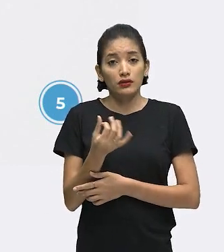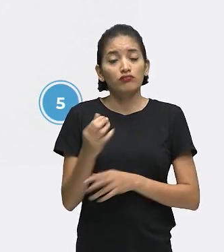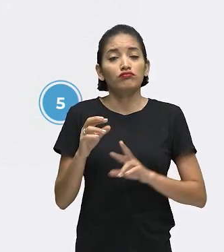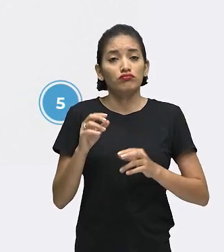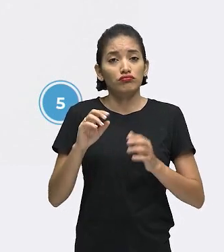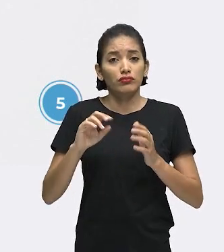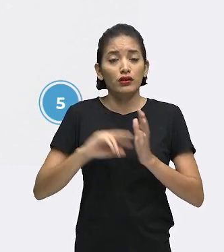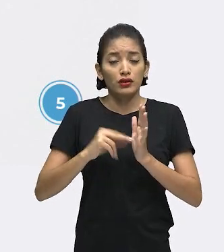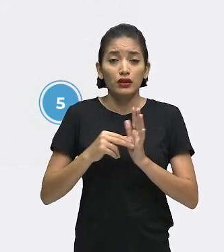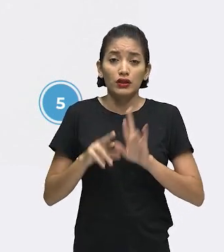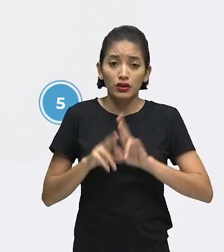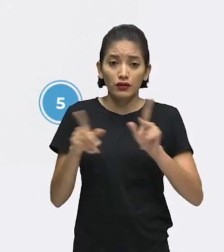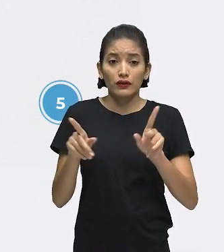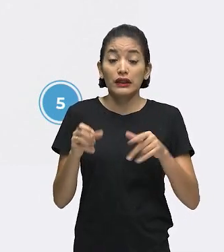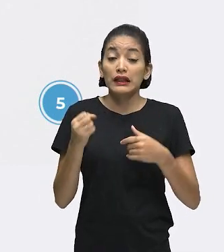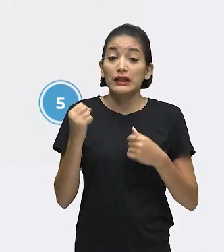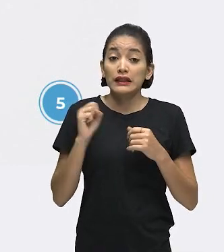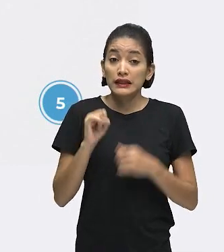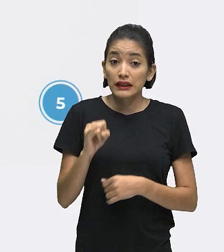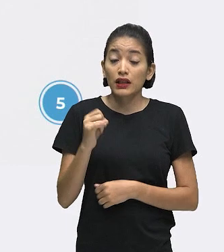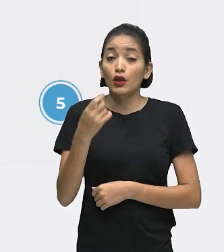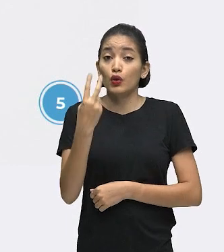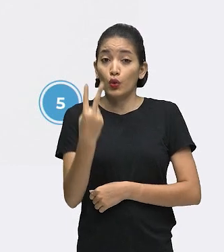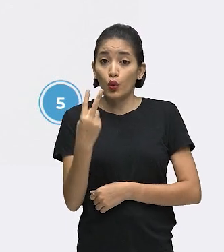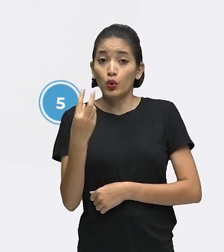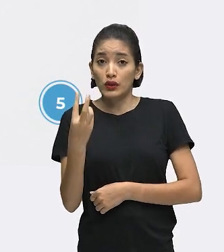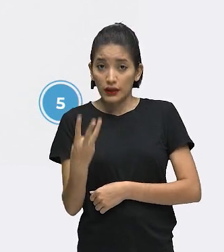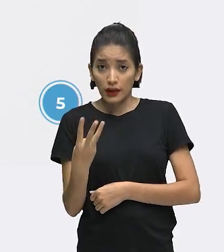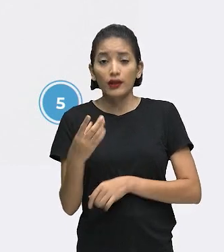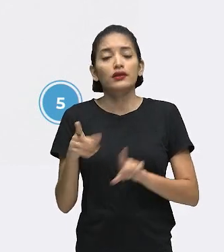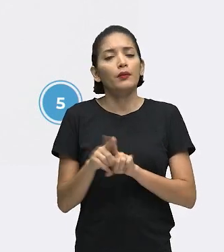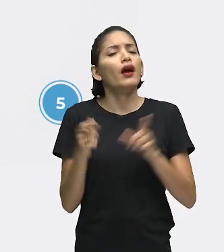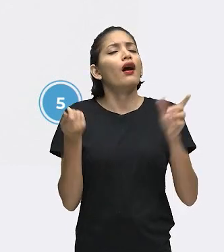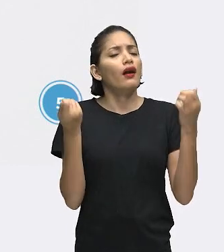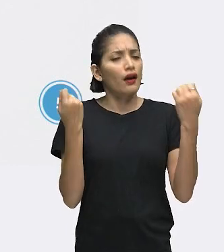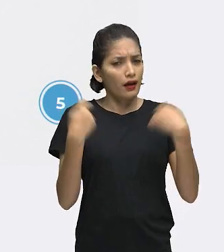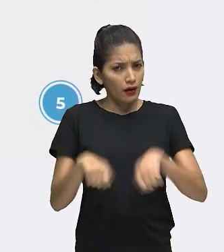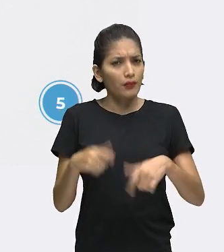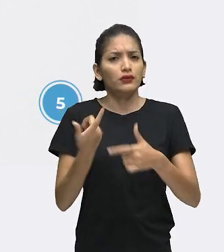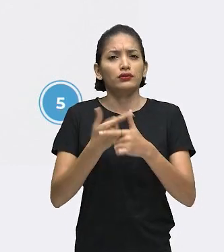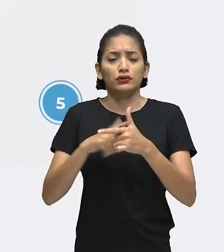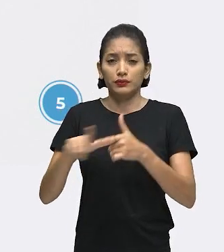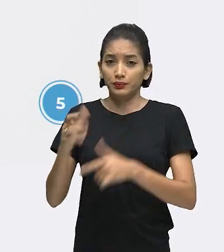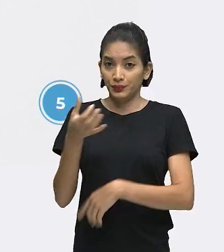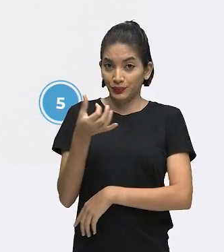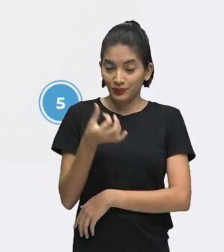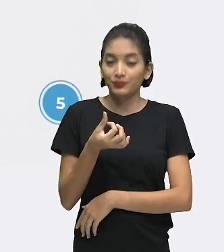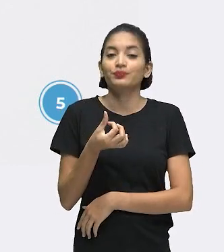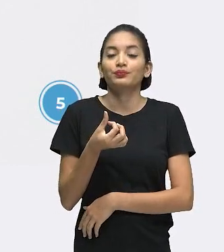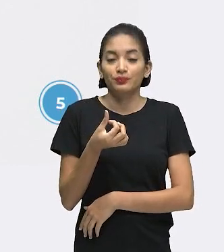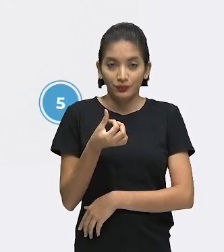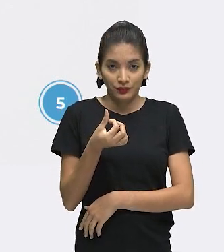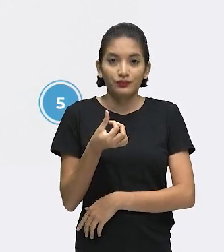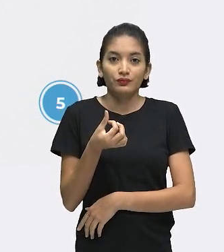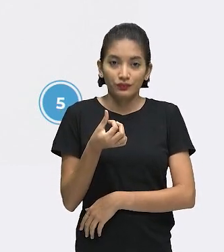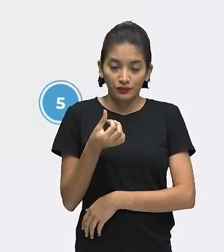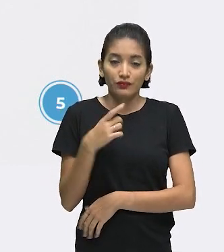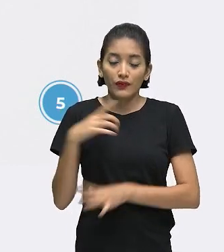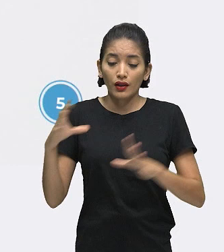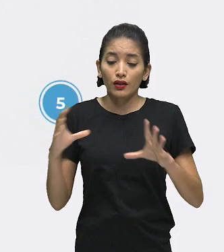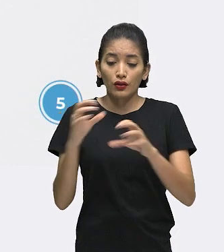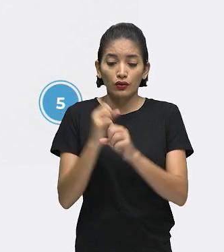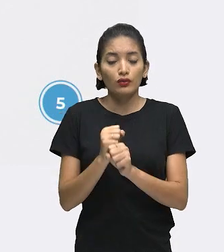que se ele é divisível por 2 e por 3, ele vai ser também divisível por 6. A gente vai ter um